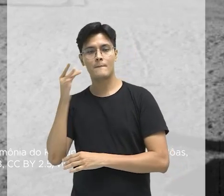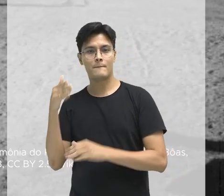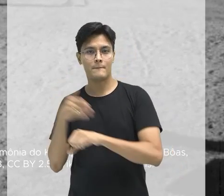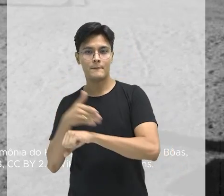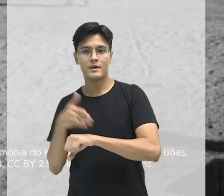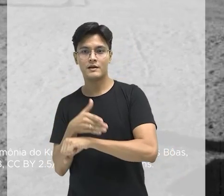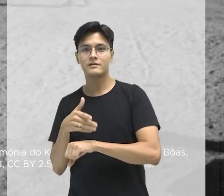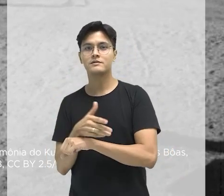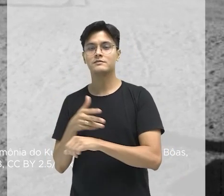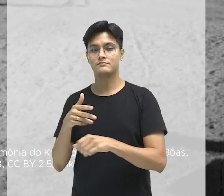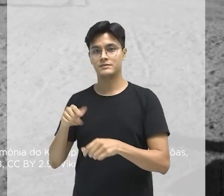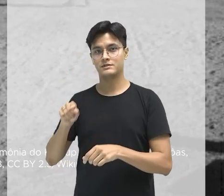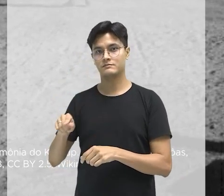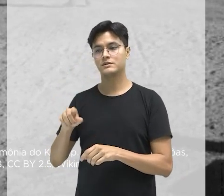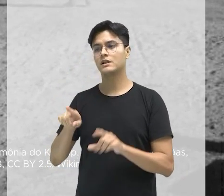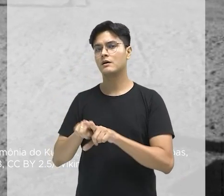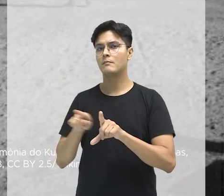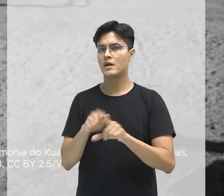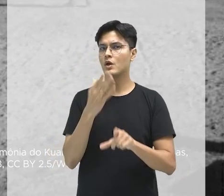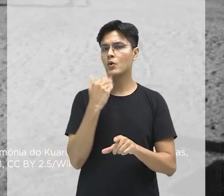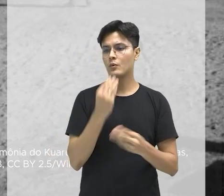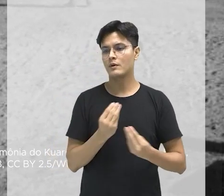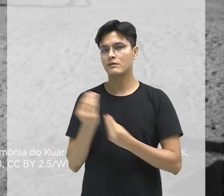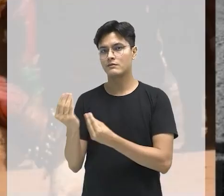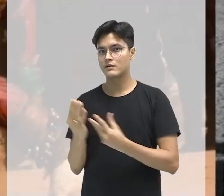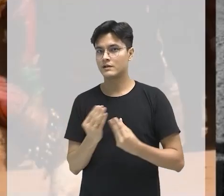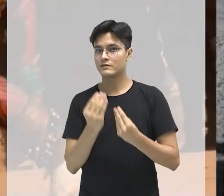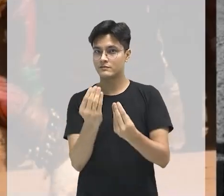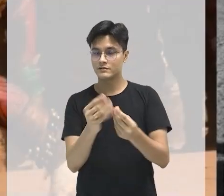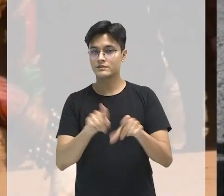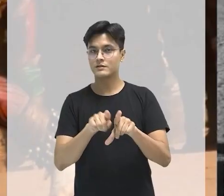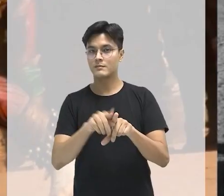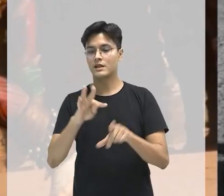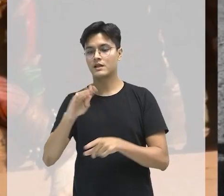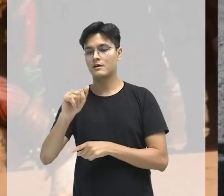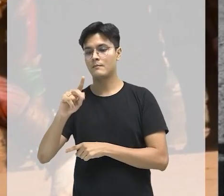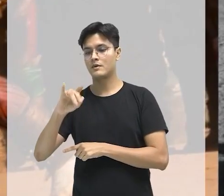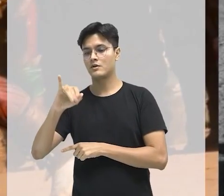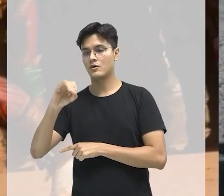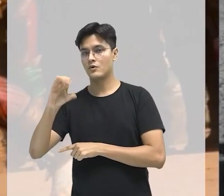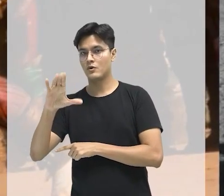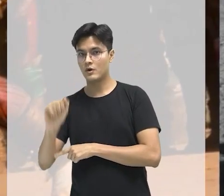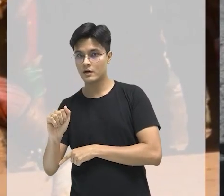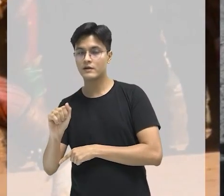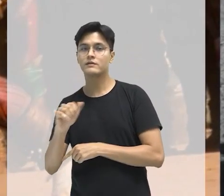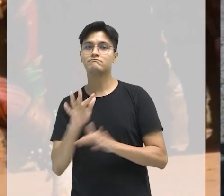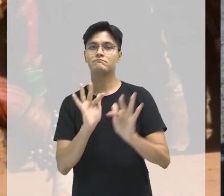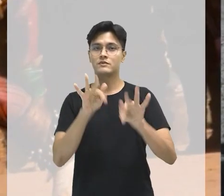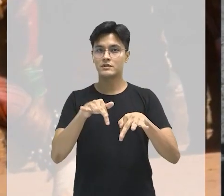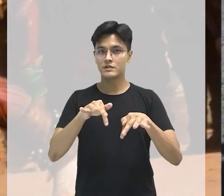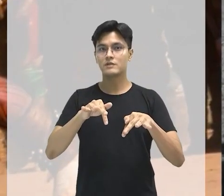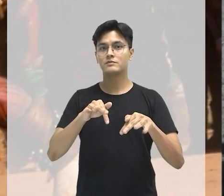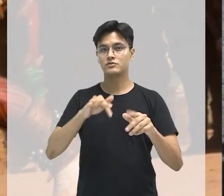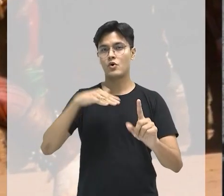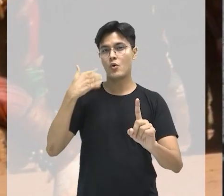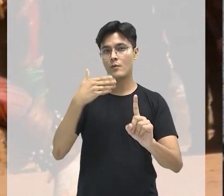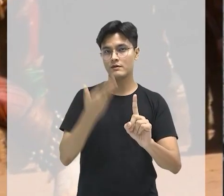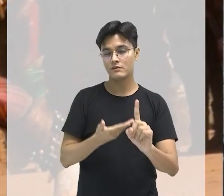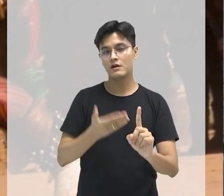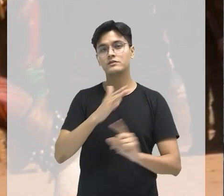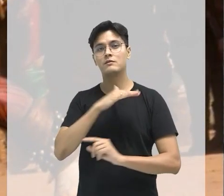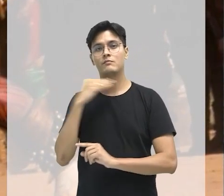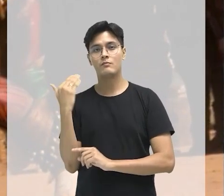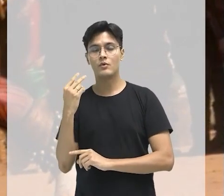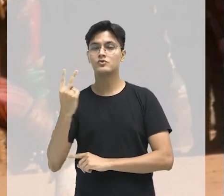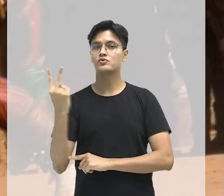como peixe e beiju, também conhecido como tapioca. Após finalizadas as homenagens aos mortos, no segundo dia do